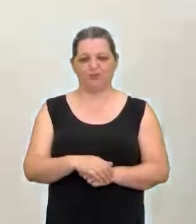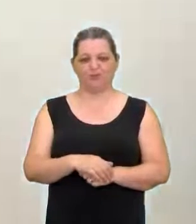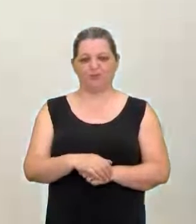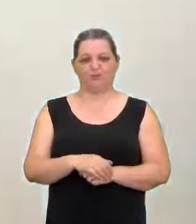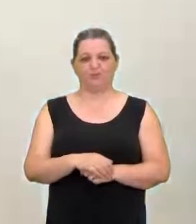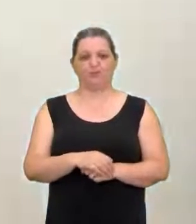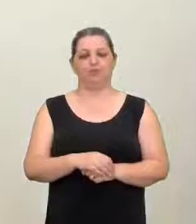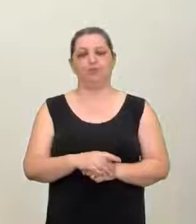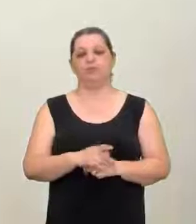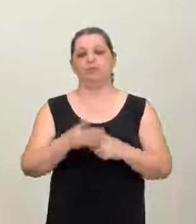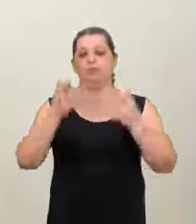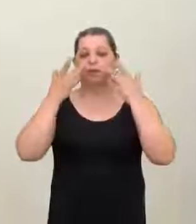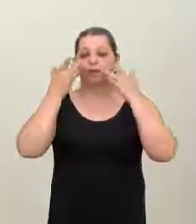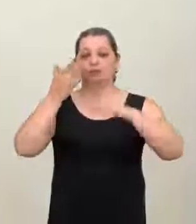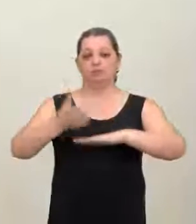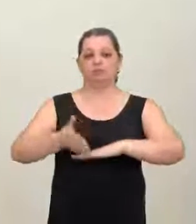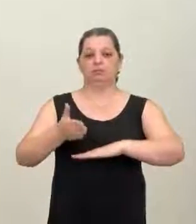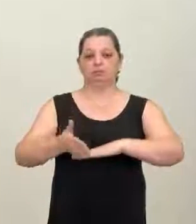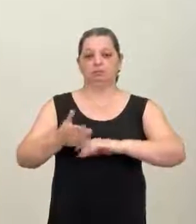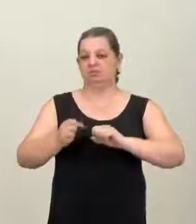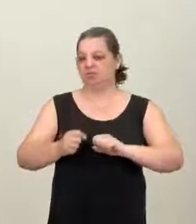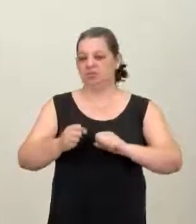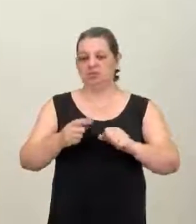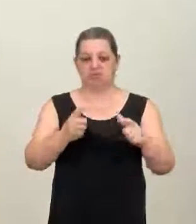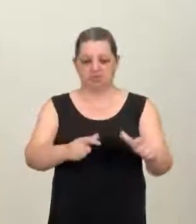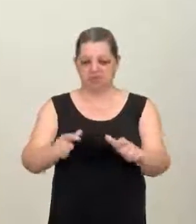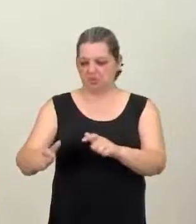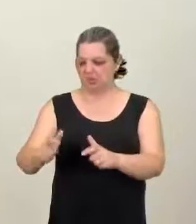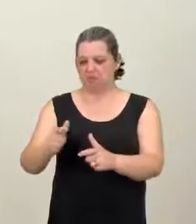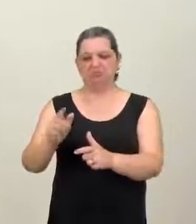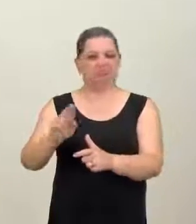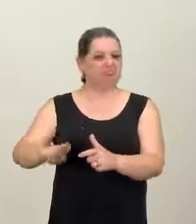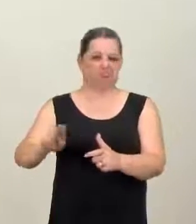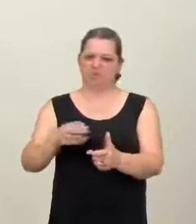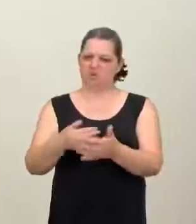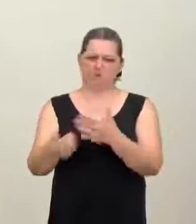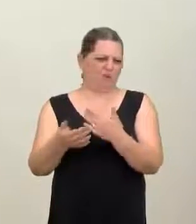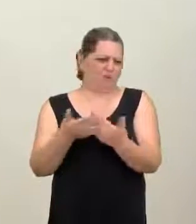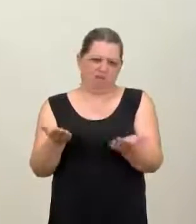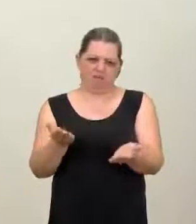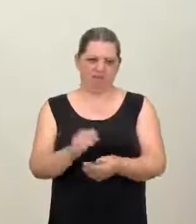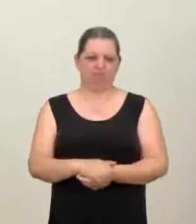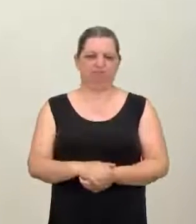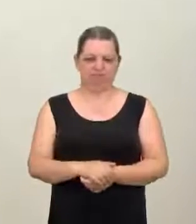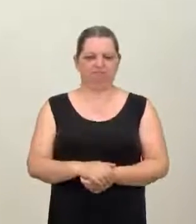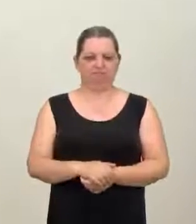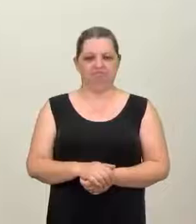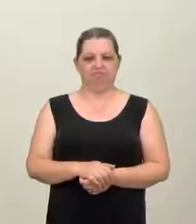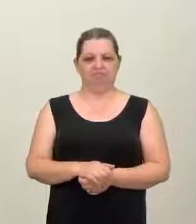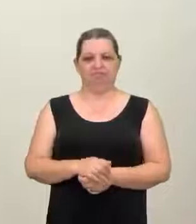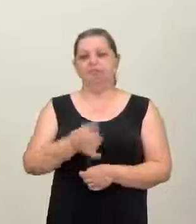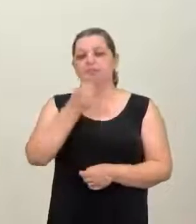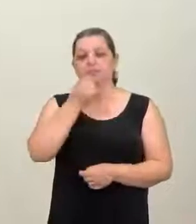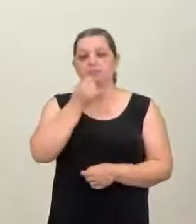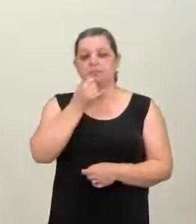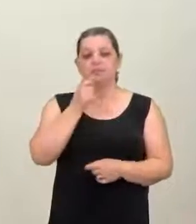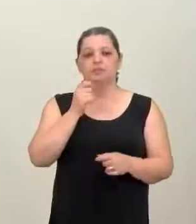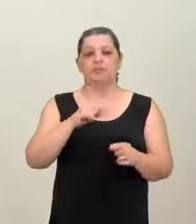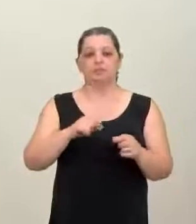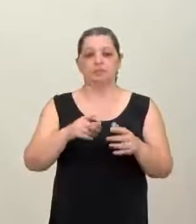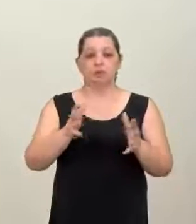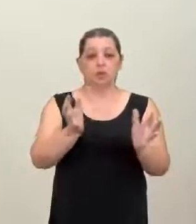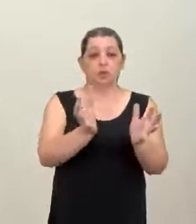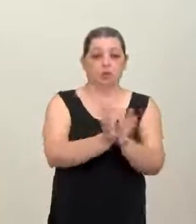teatro contemporâneo, você pode utilizar qualquer lugar como palco. Qualquer lugar mesmo. Inclusive, por exemplo, o grupo de